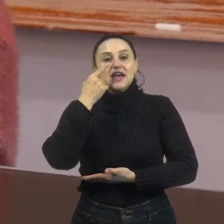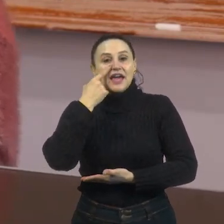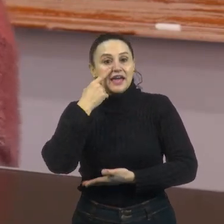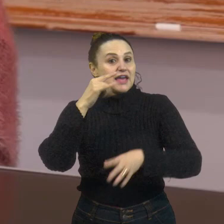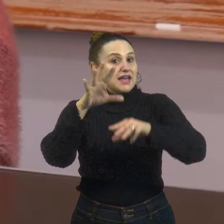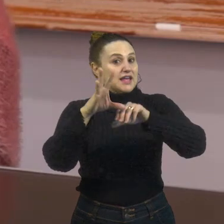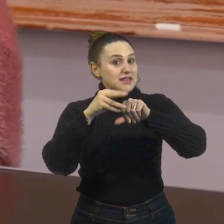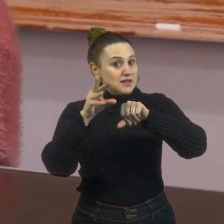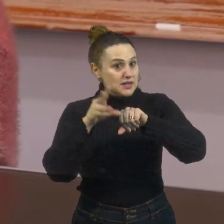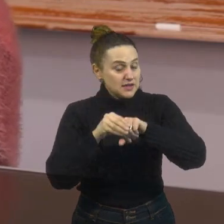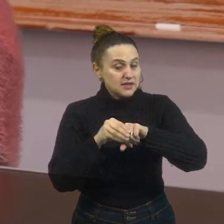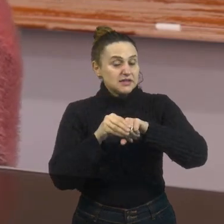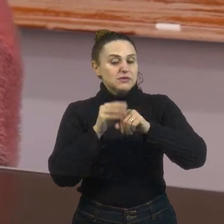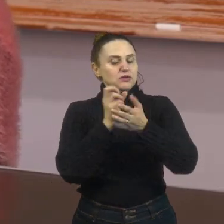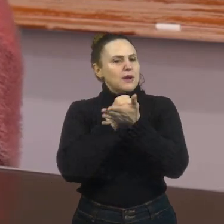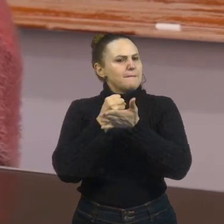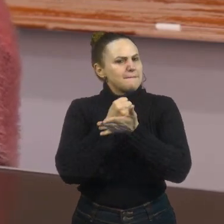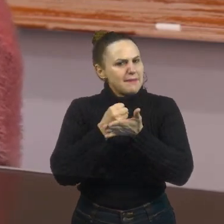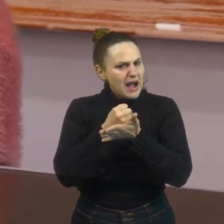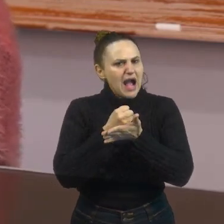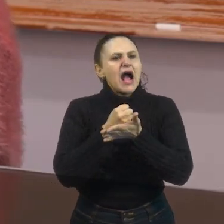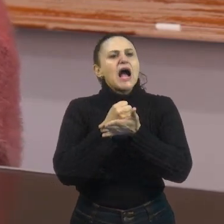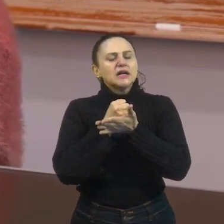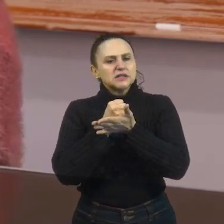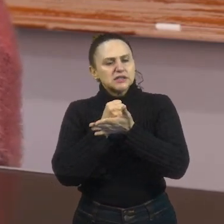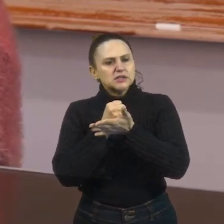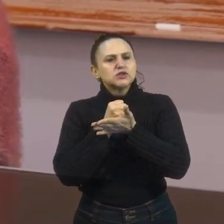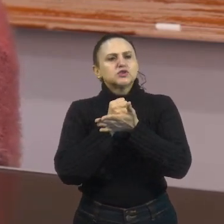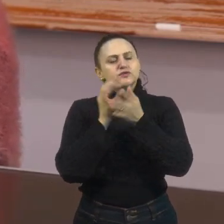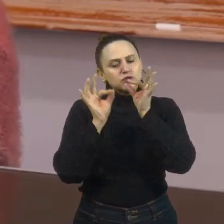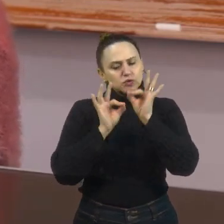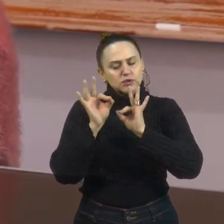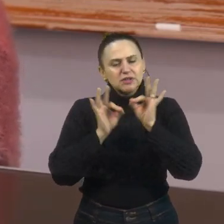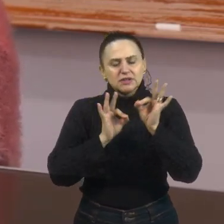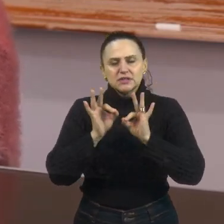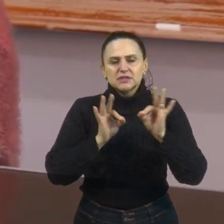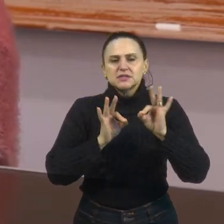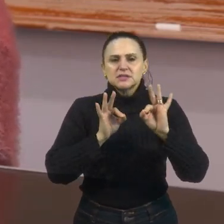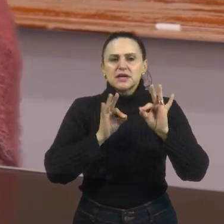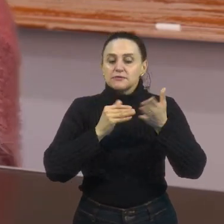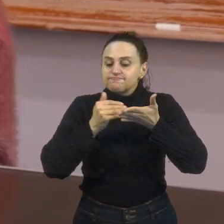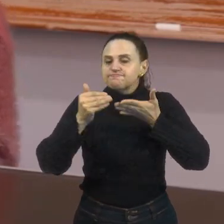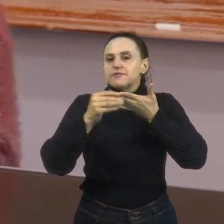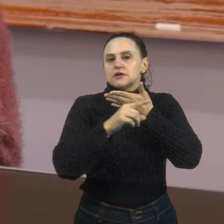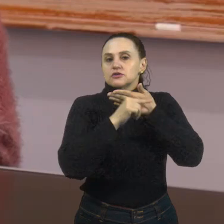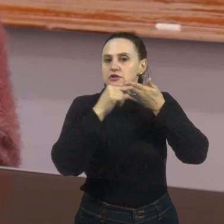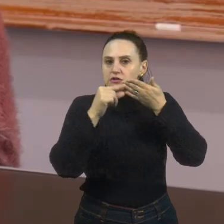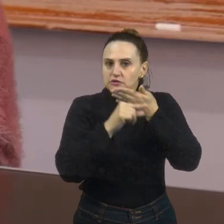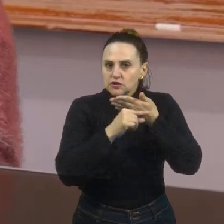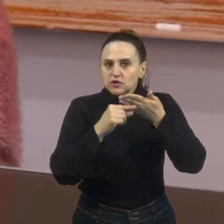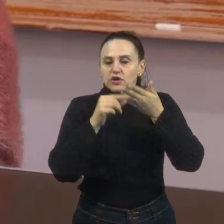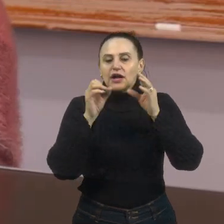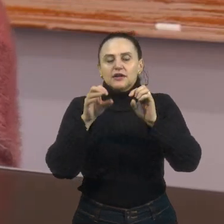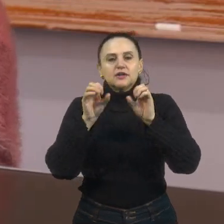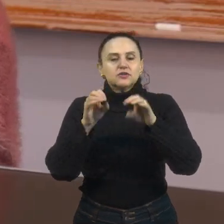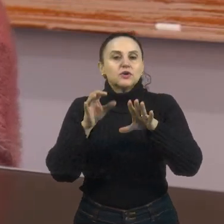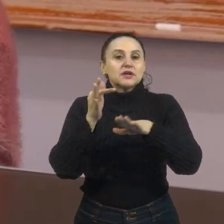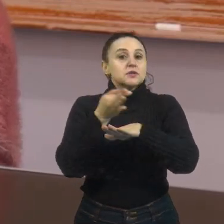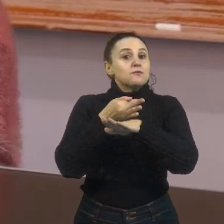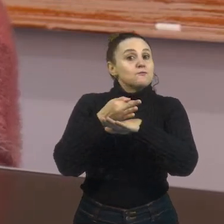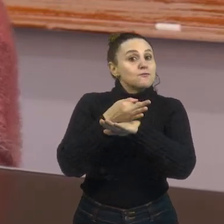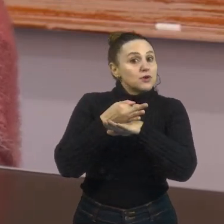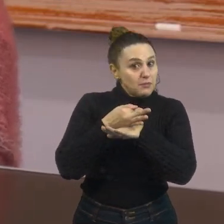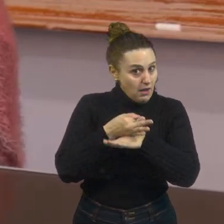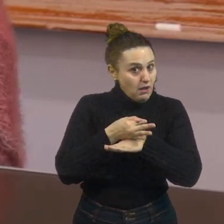epistemologia é baseada nisso, né? O e-book foi pensado a partir desse autor, da educação formal, como eu falei para